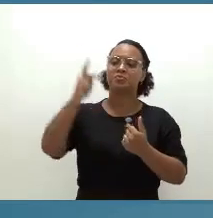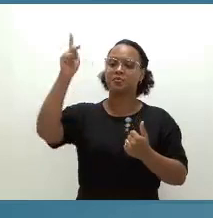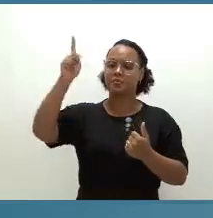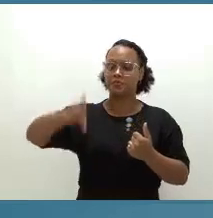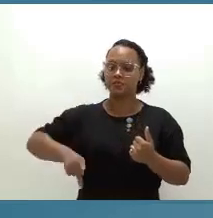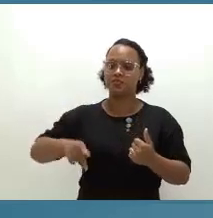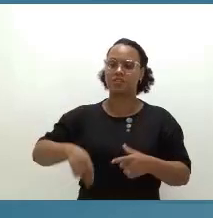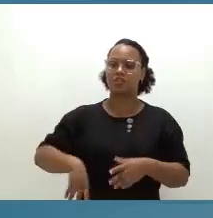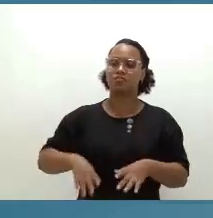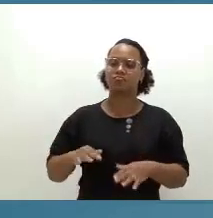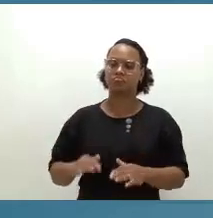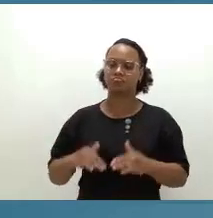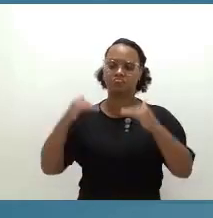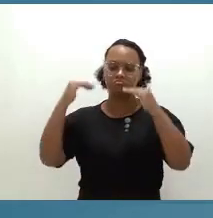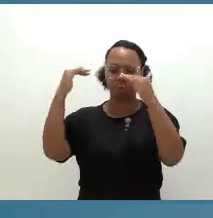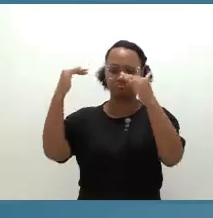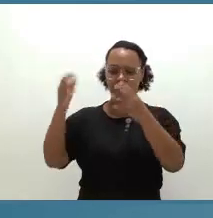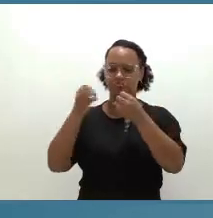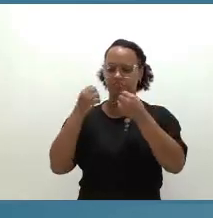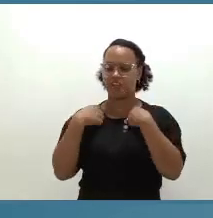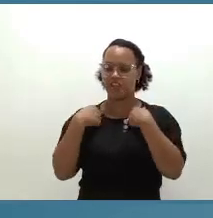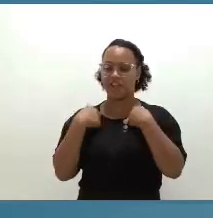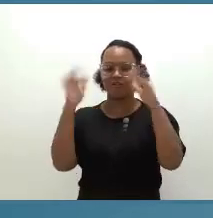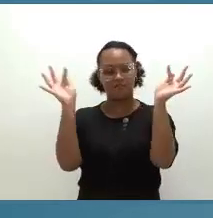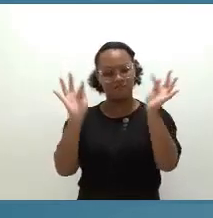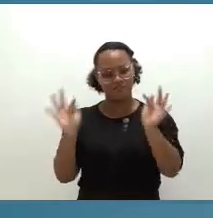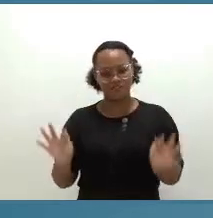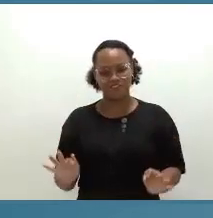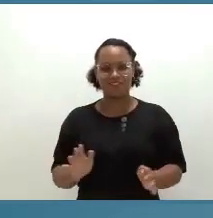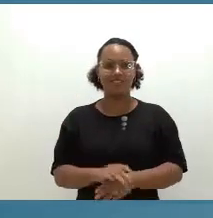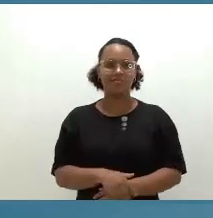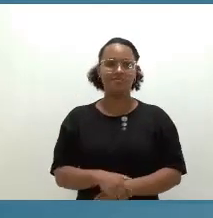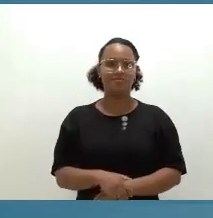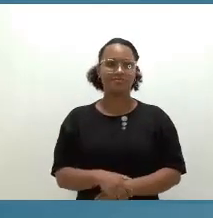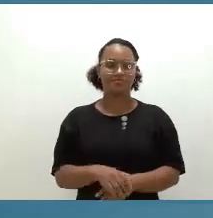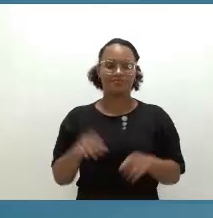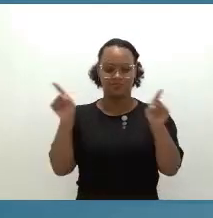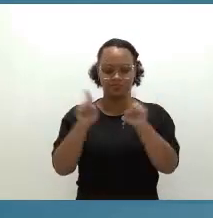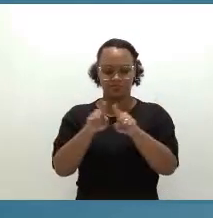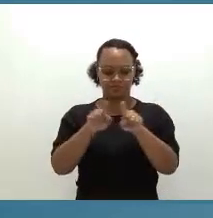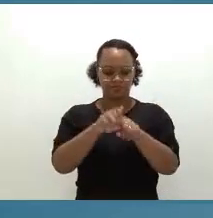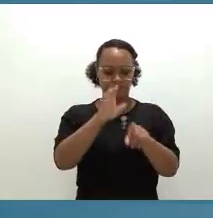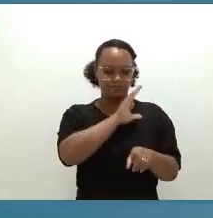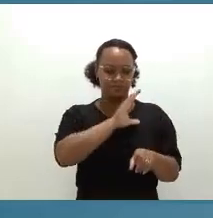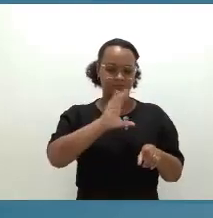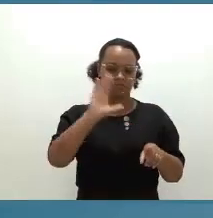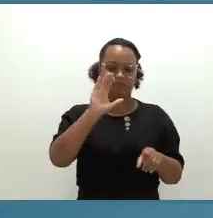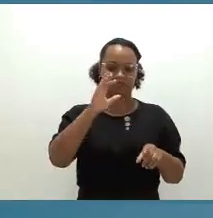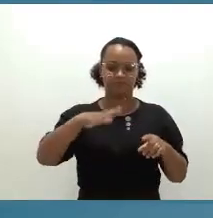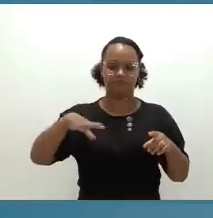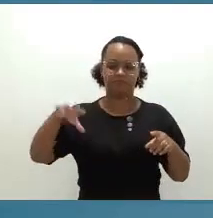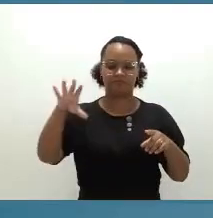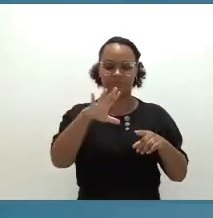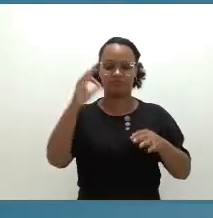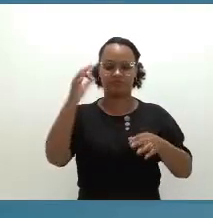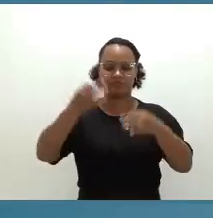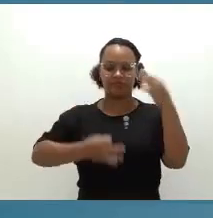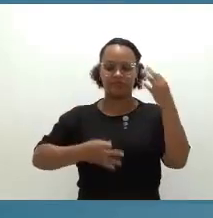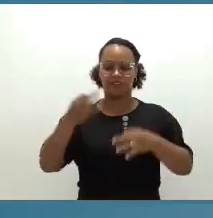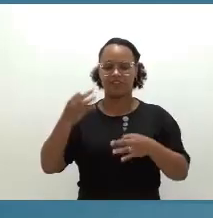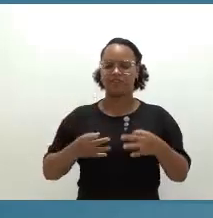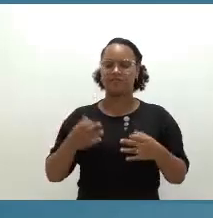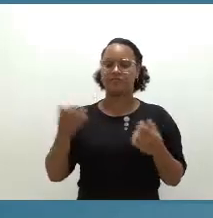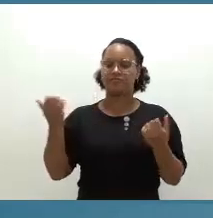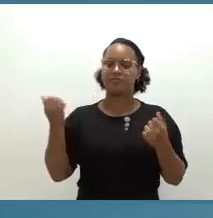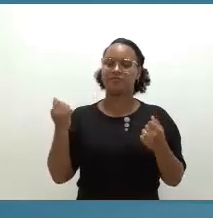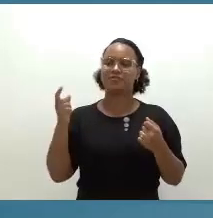isso. E também na Corregedoria Geral de Justiça, o nosso querido desembargador